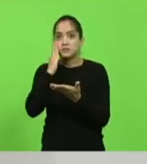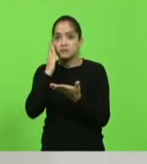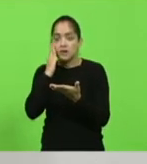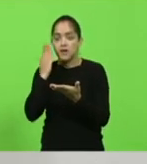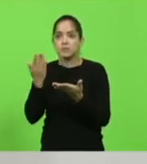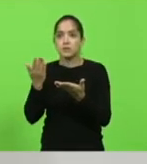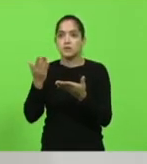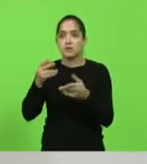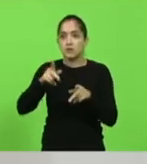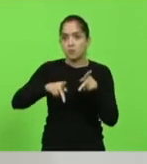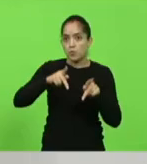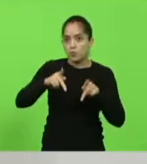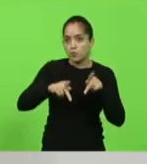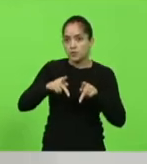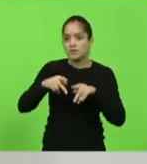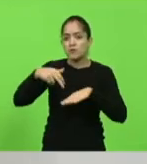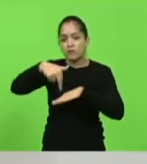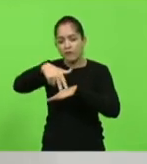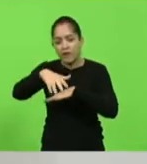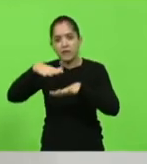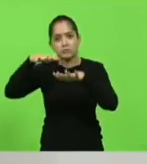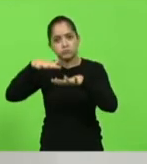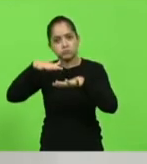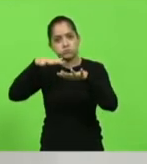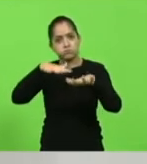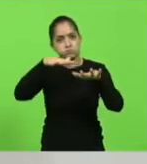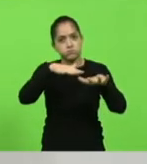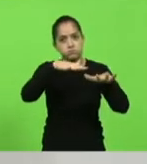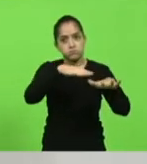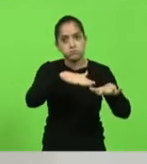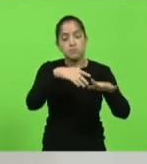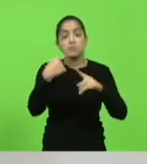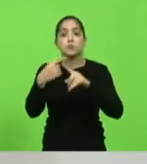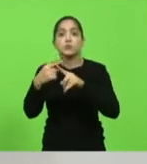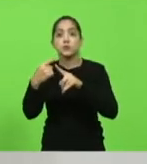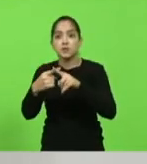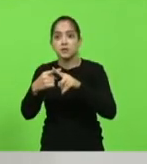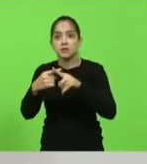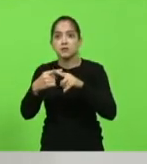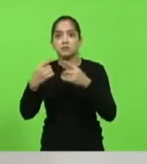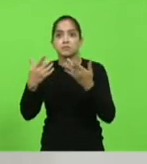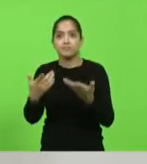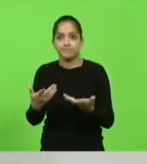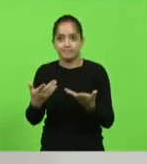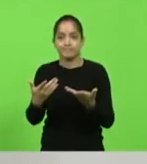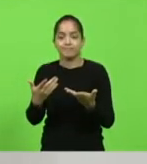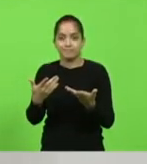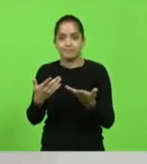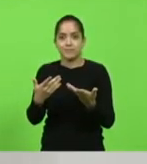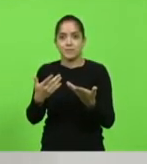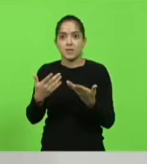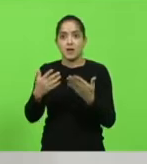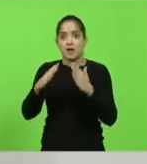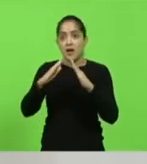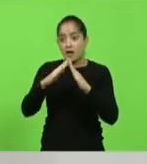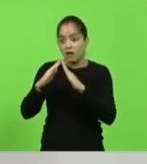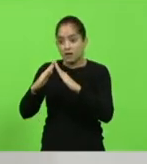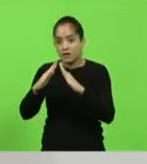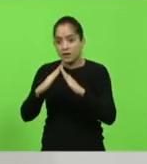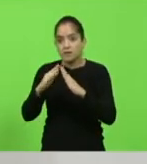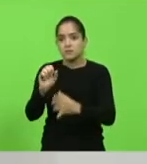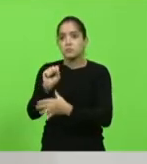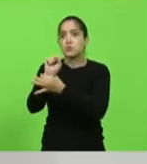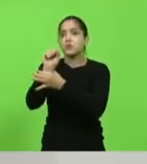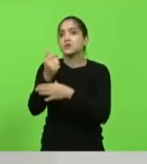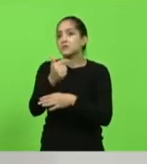população vai para rua se manifestar vai porque eles são Tirar de dentro de casa na marra